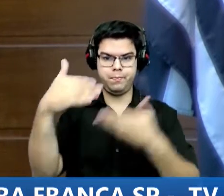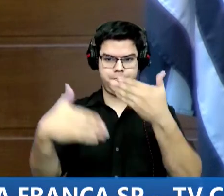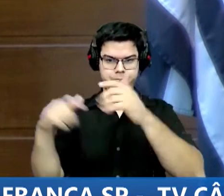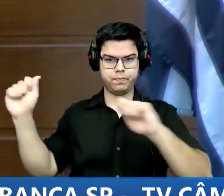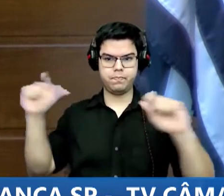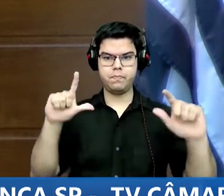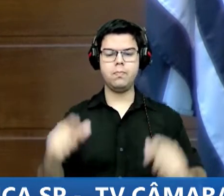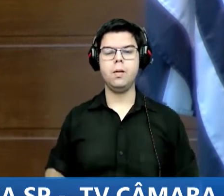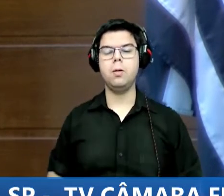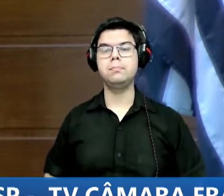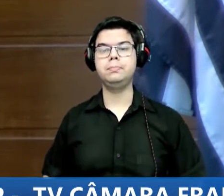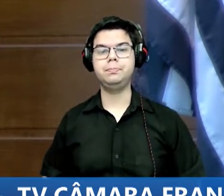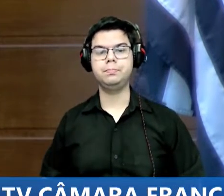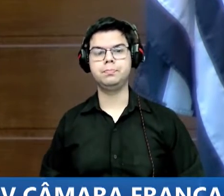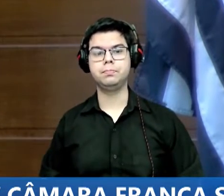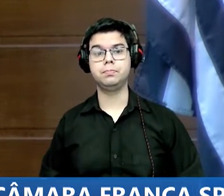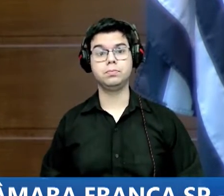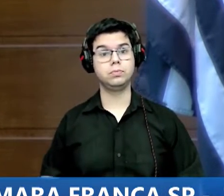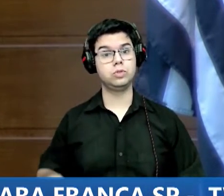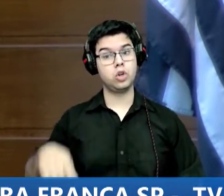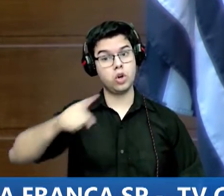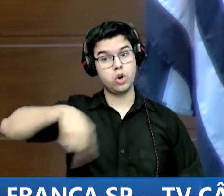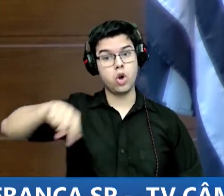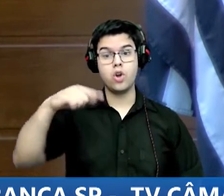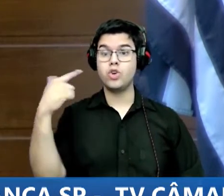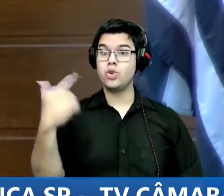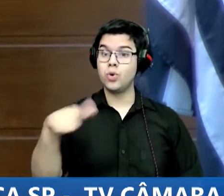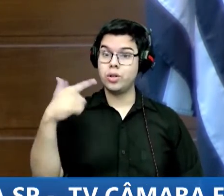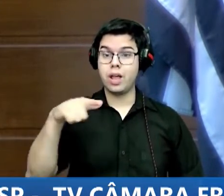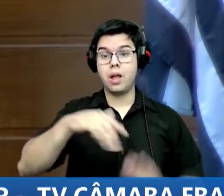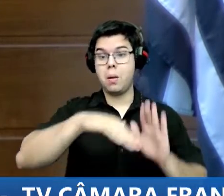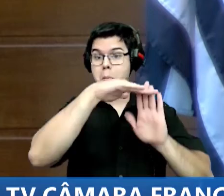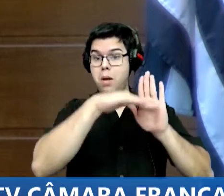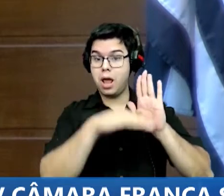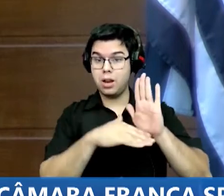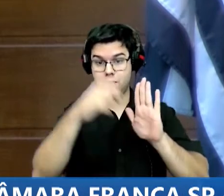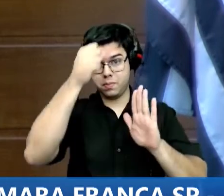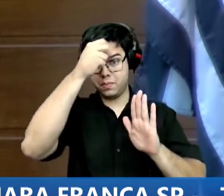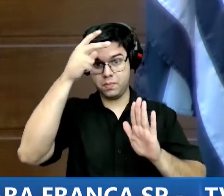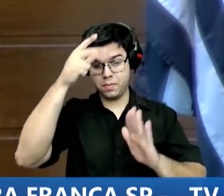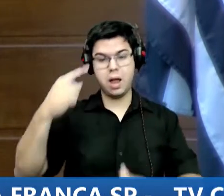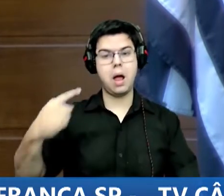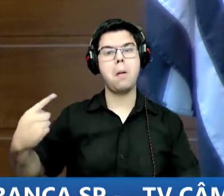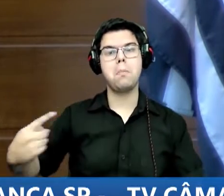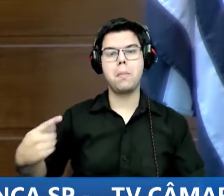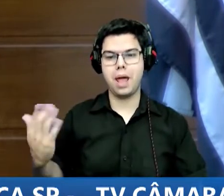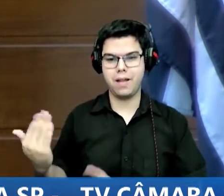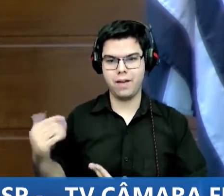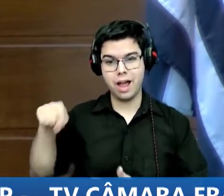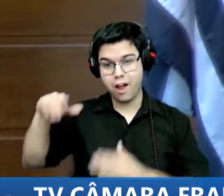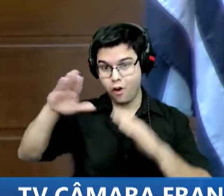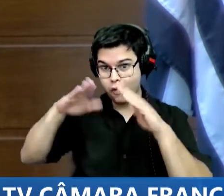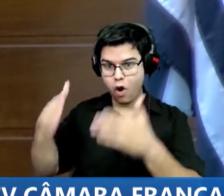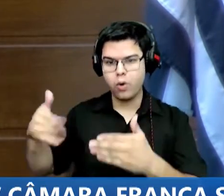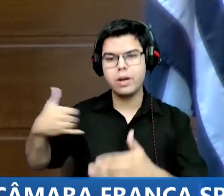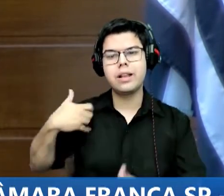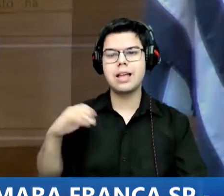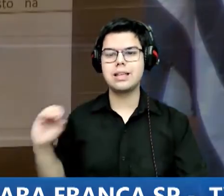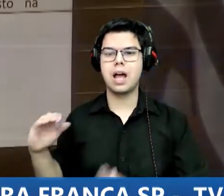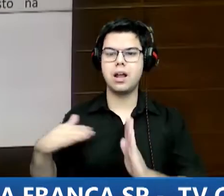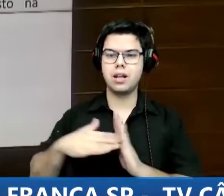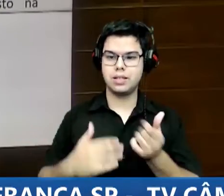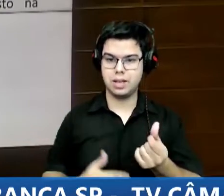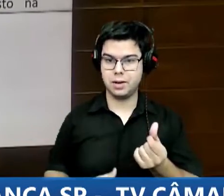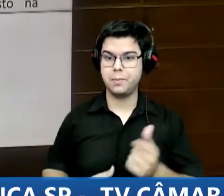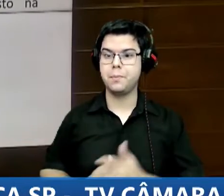Nós não temos, vereadores, no município, o Plano Municipal da Primeira Infância, que envolve atenção prioritária para as crianças de 0 a 6 anos. O